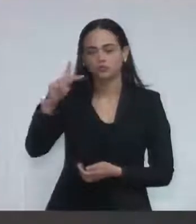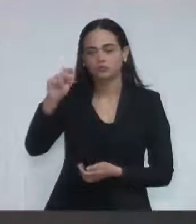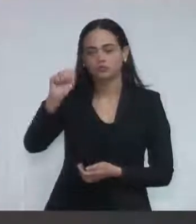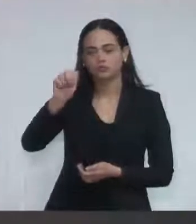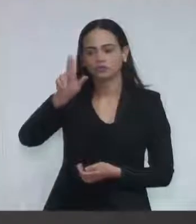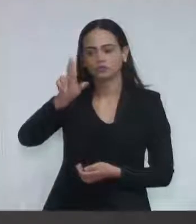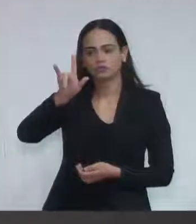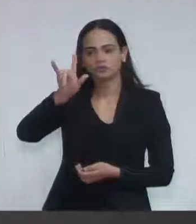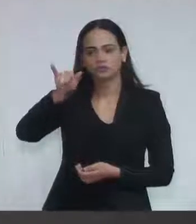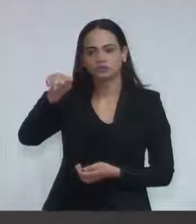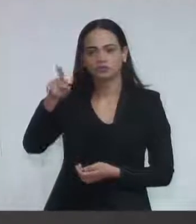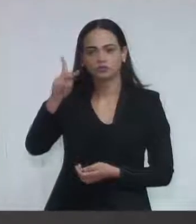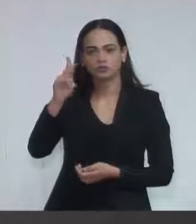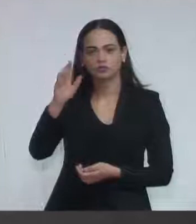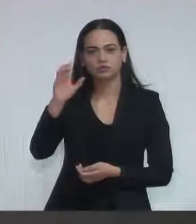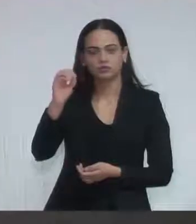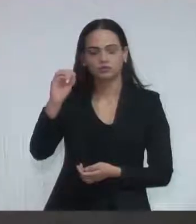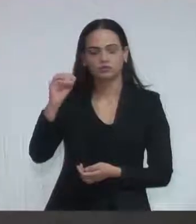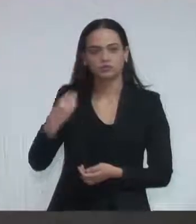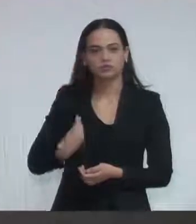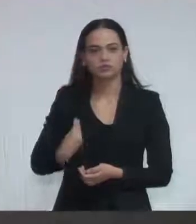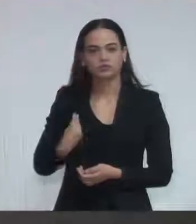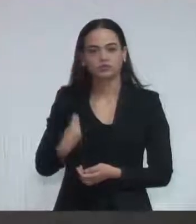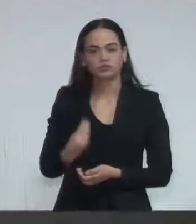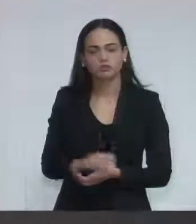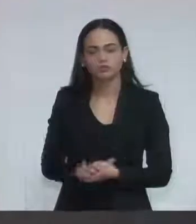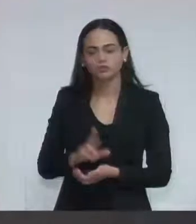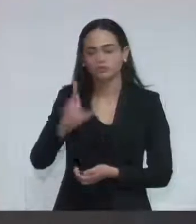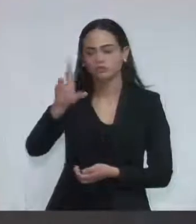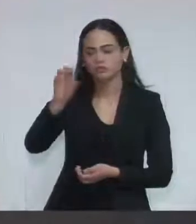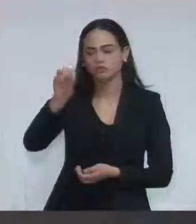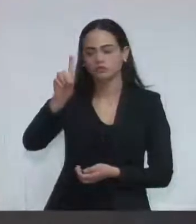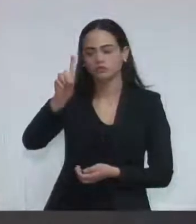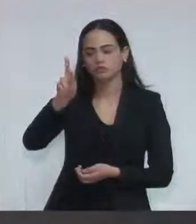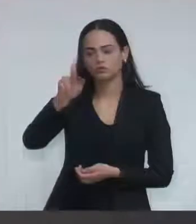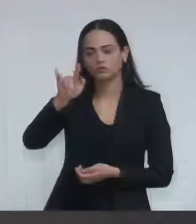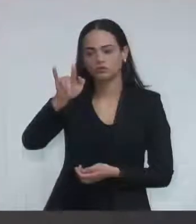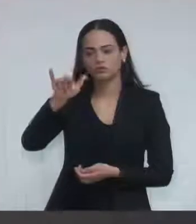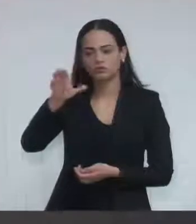Palmeira. Presente. Vereador Rodrigo Paixão. Presente.